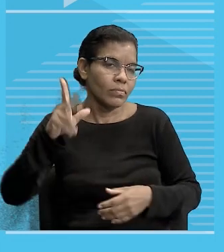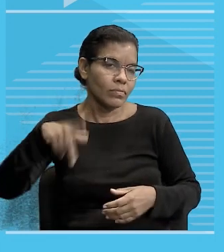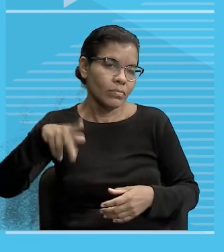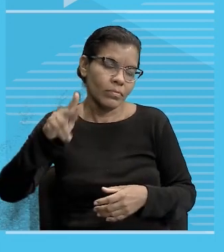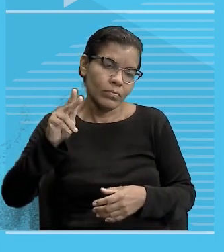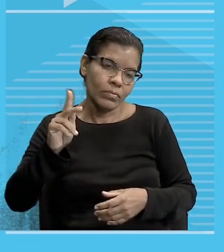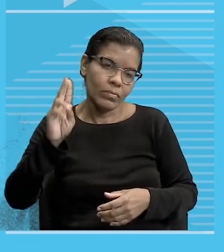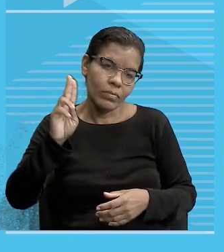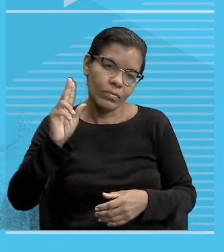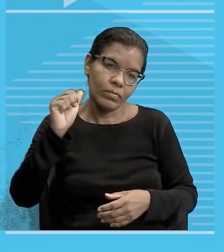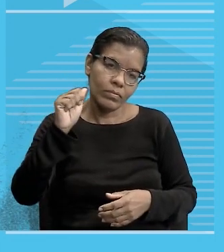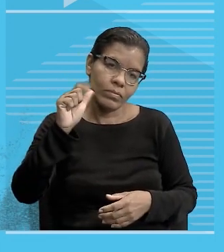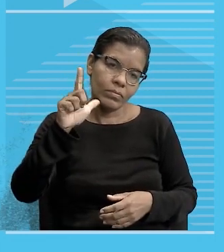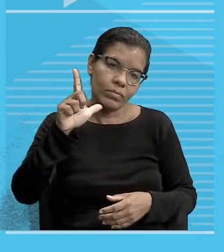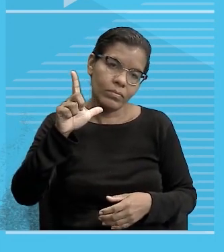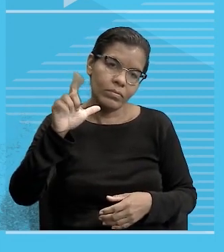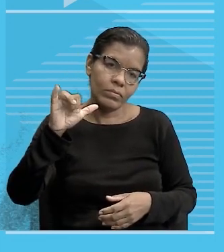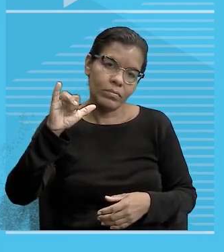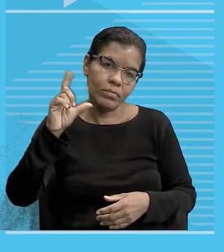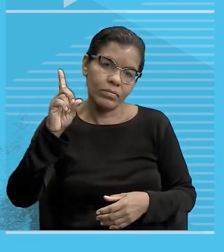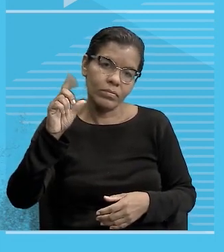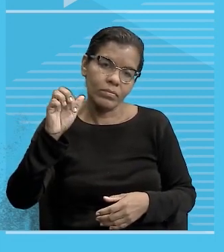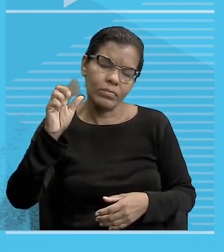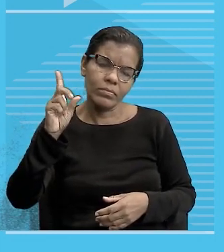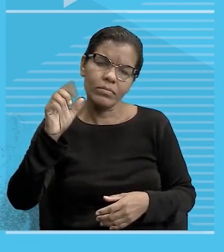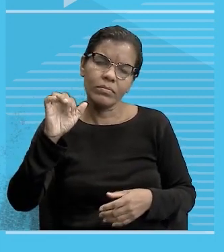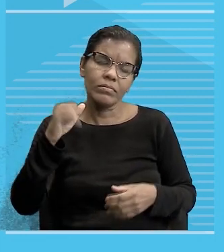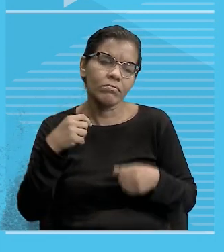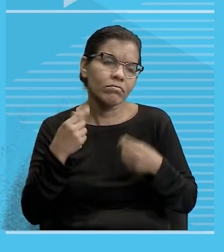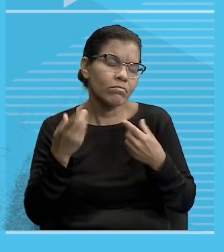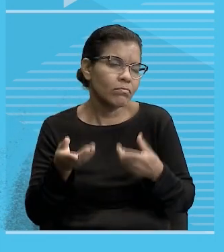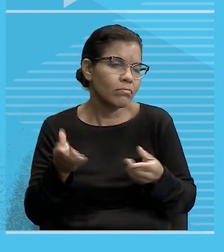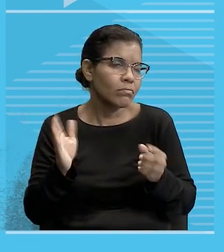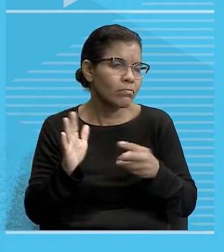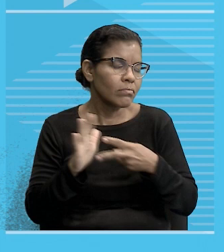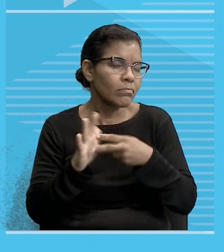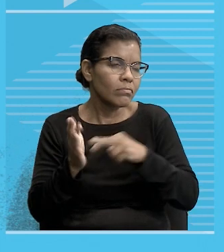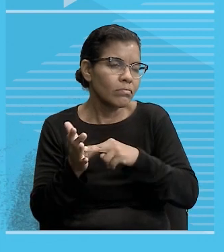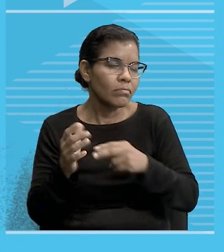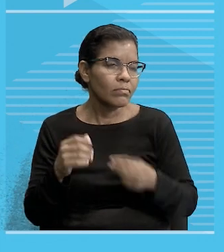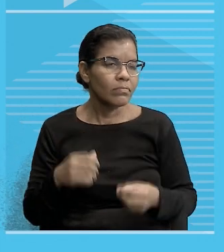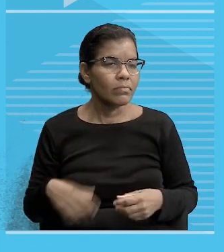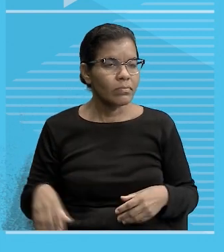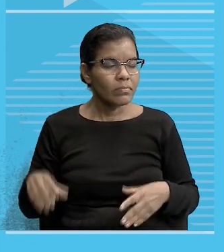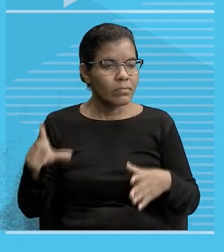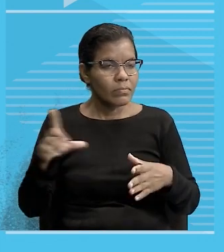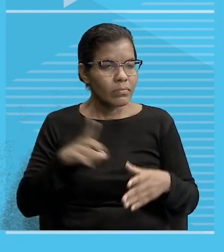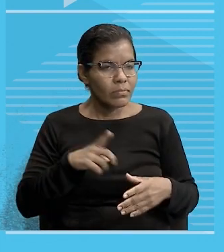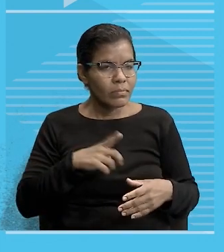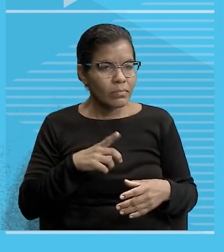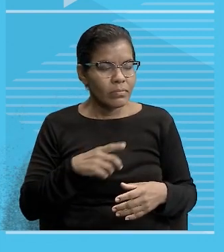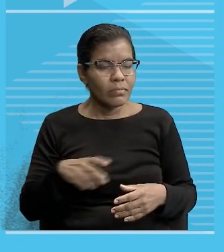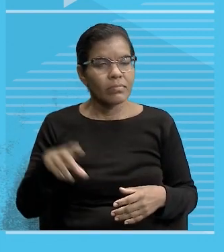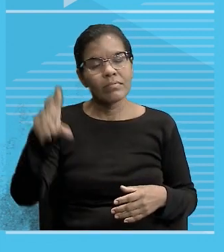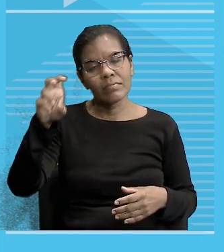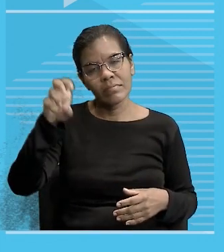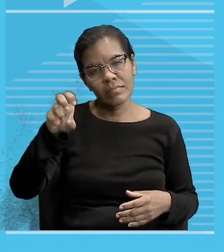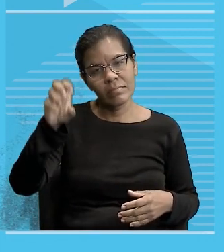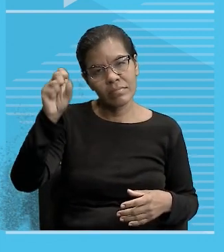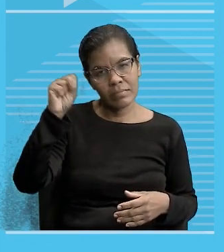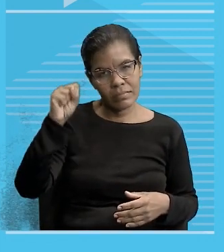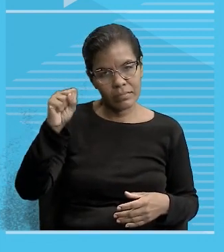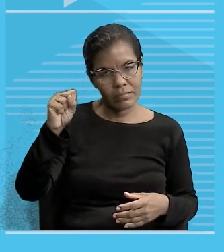tranquilo e o que é Essa gestão da qualidade Professor ela tem a implementação do 5S